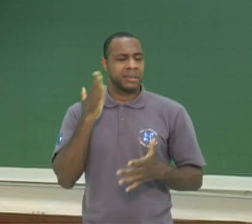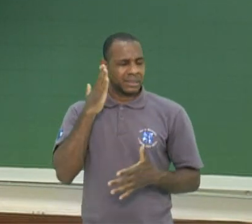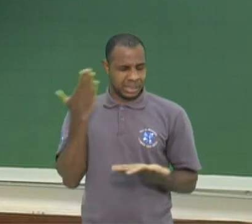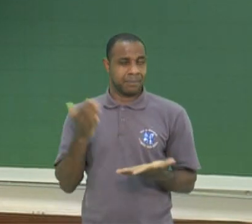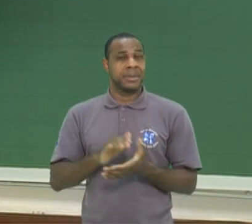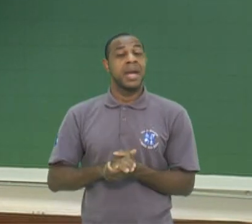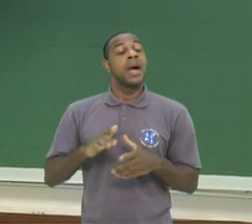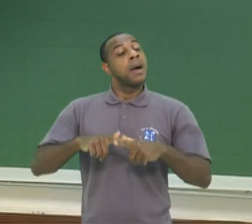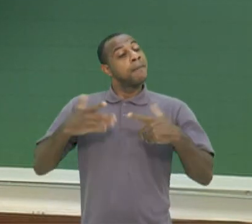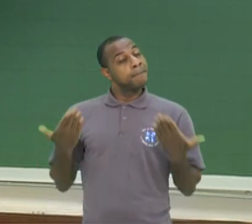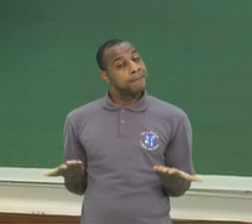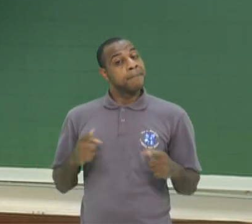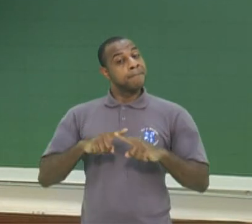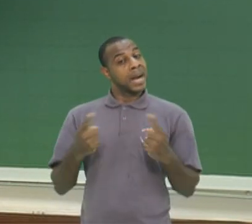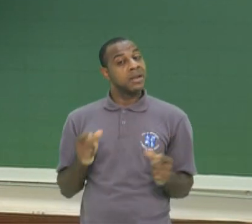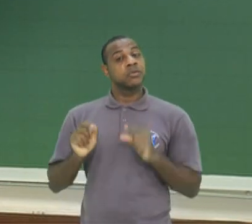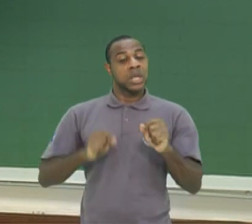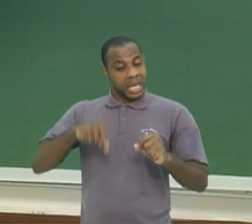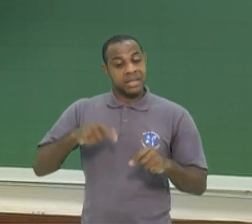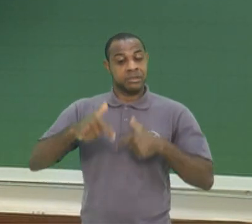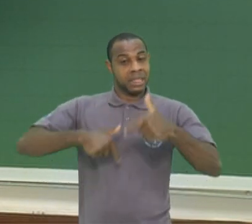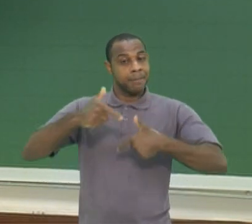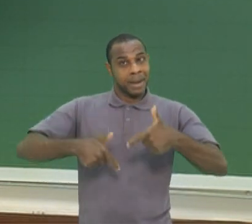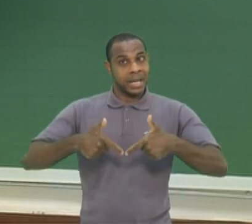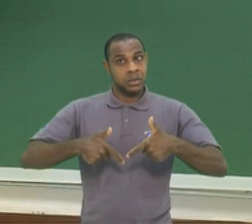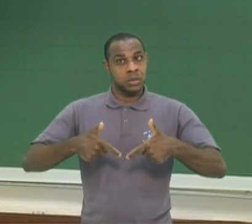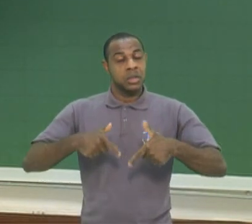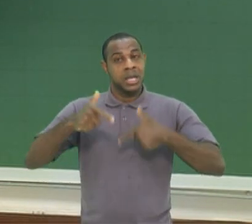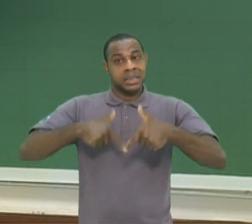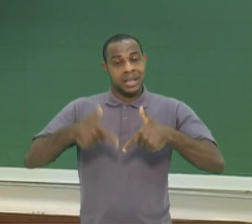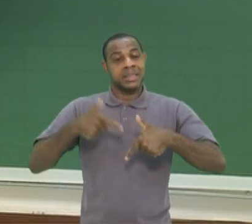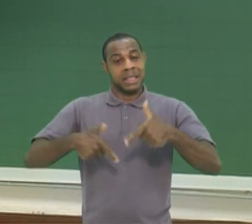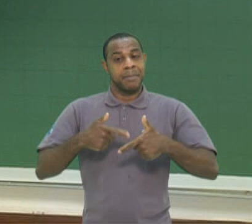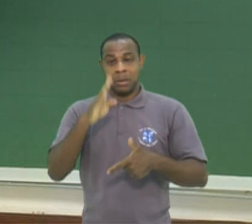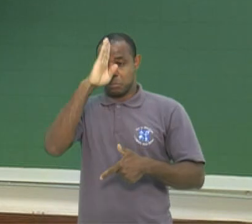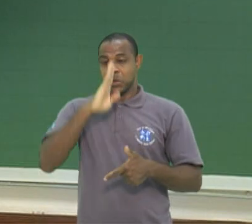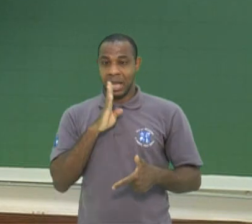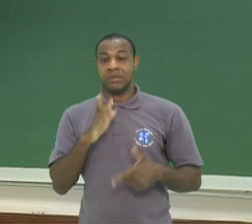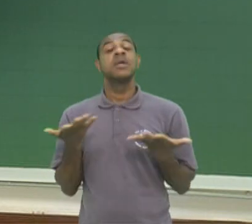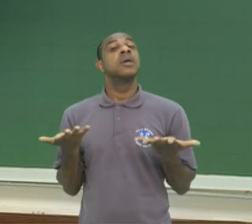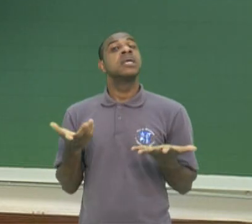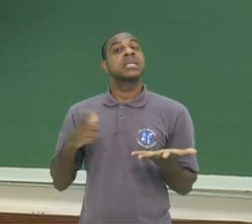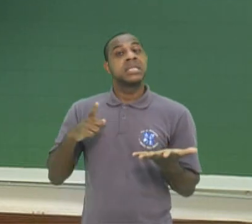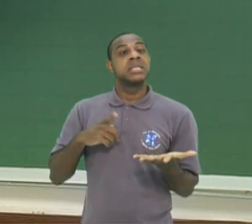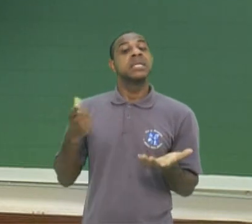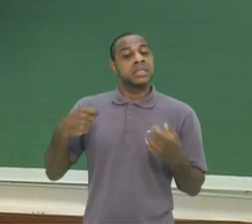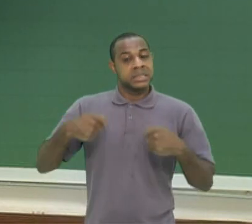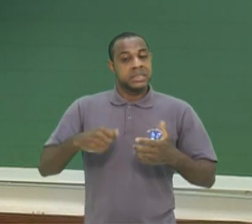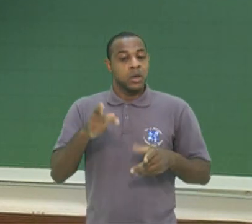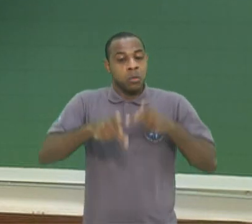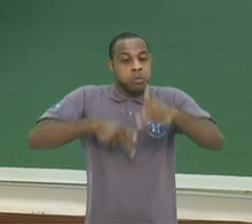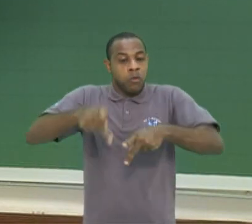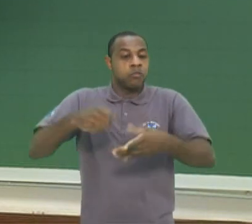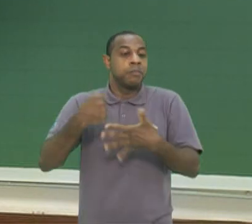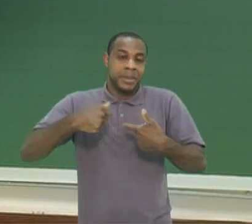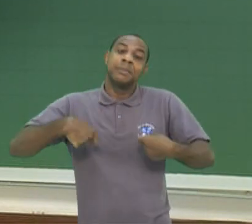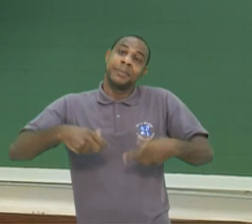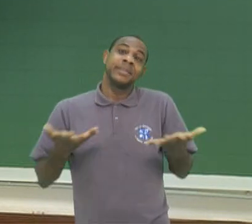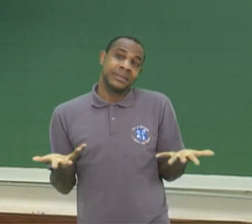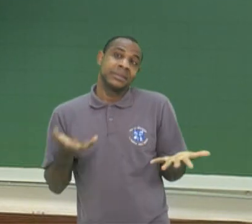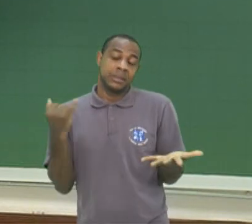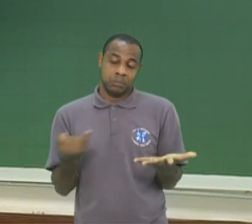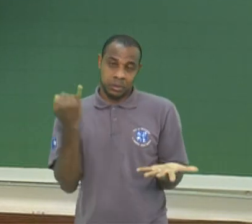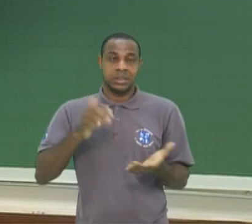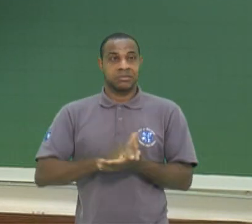Agora, é esse serviço público que garante a saúde da maior parte da população brasileira. E